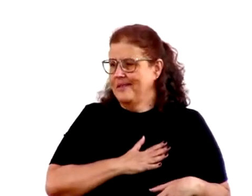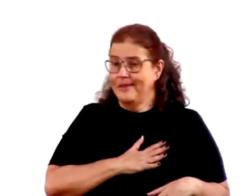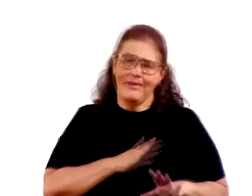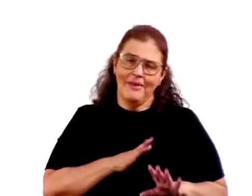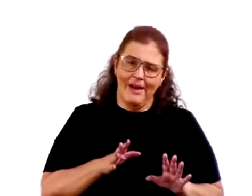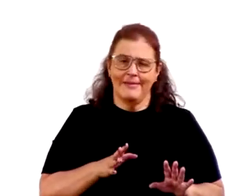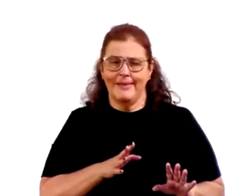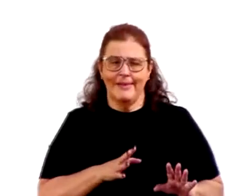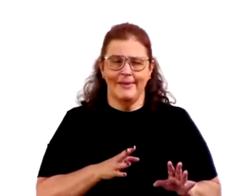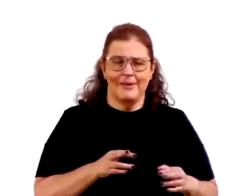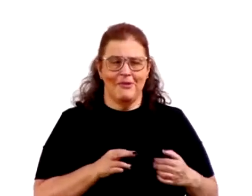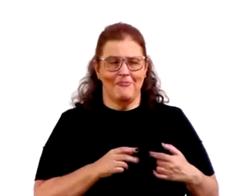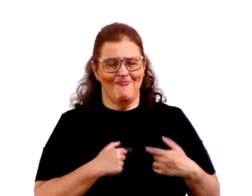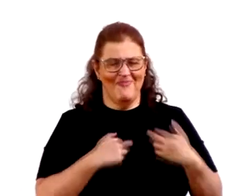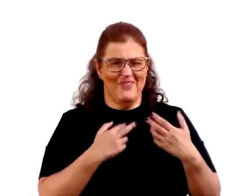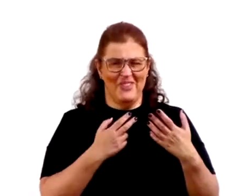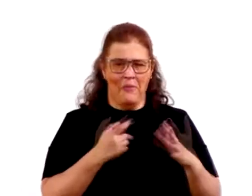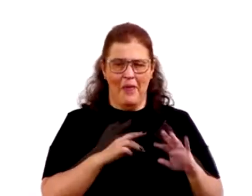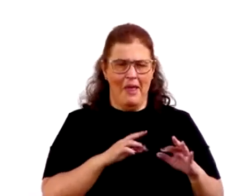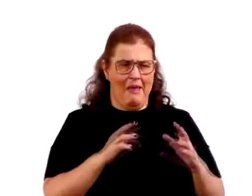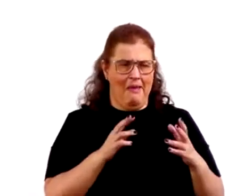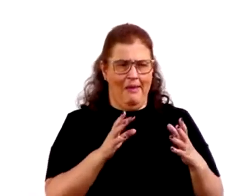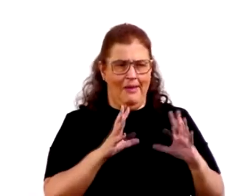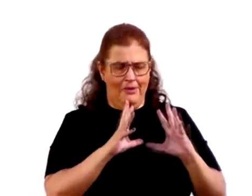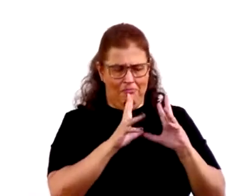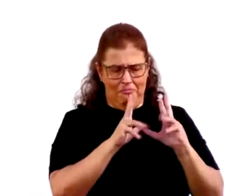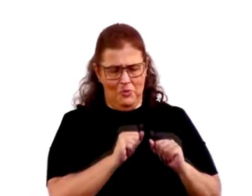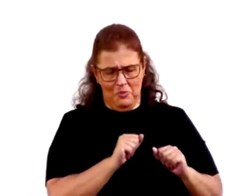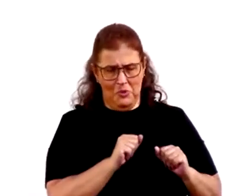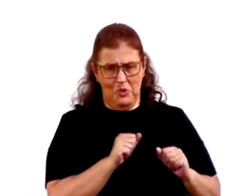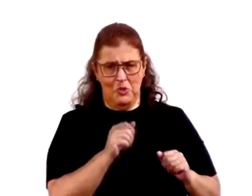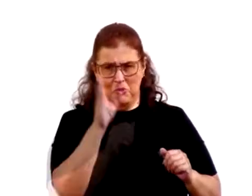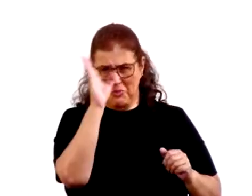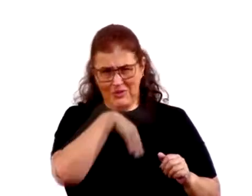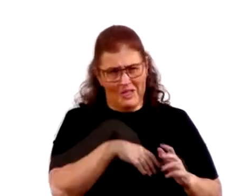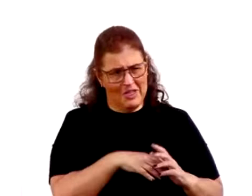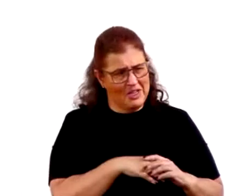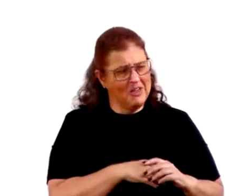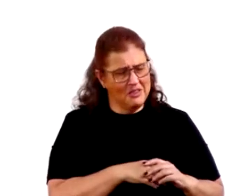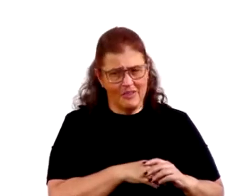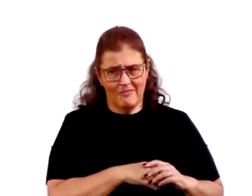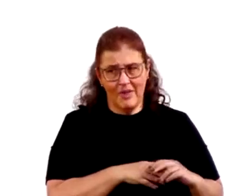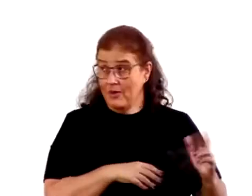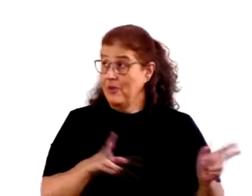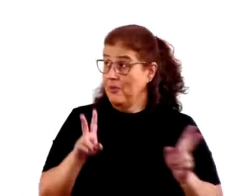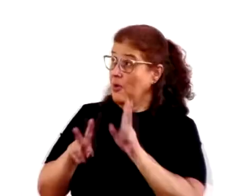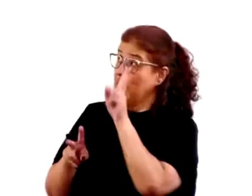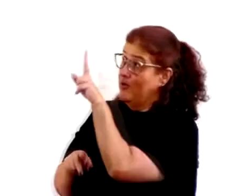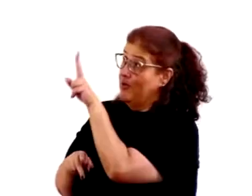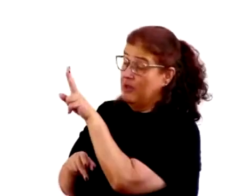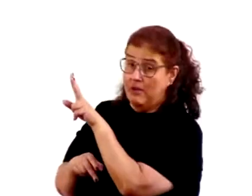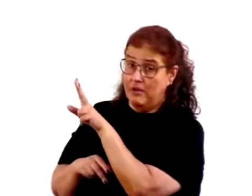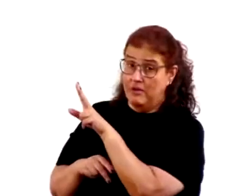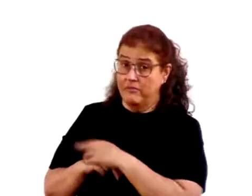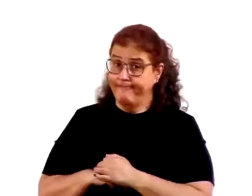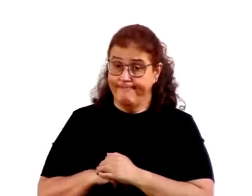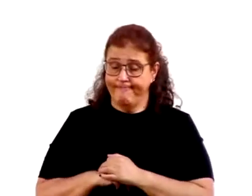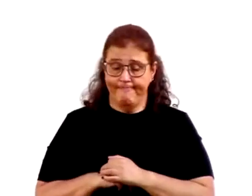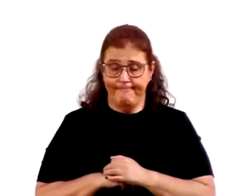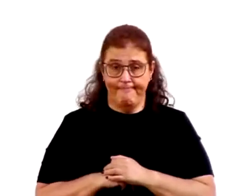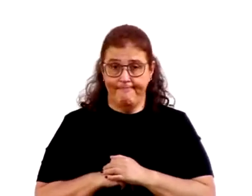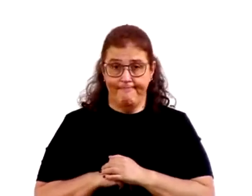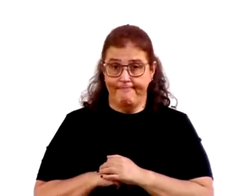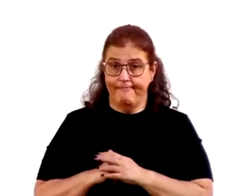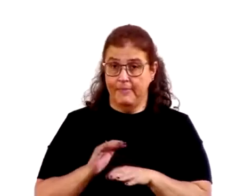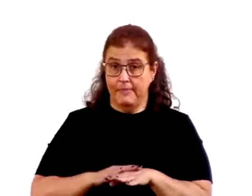eu vejo a Deus. Mas aí novamente a lógica te diz que não é por bondade humana. Tem